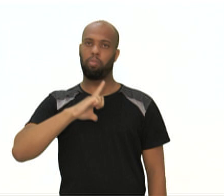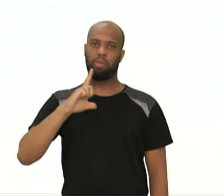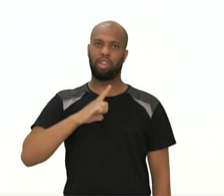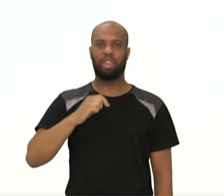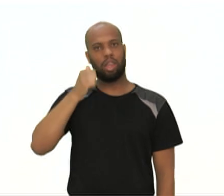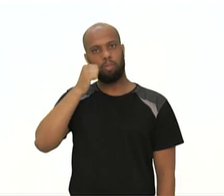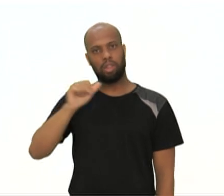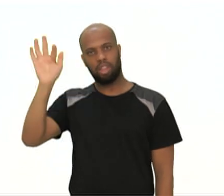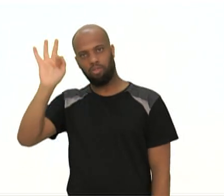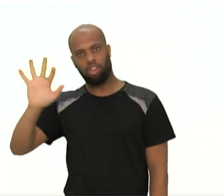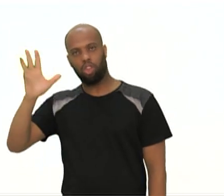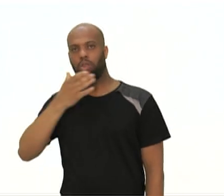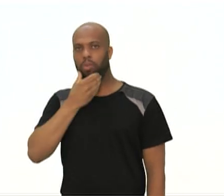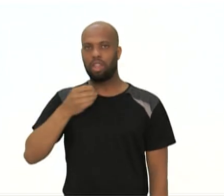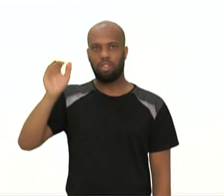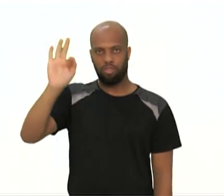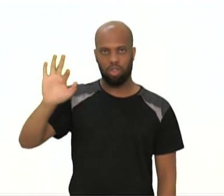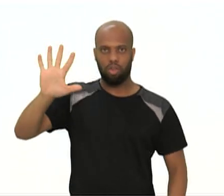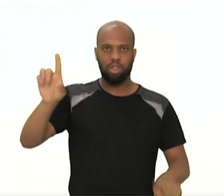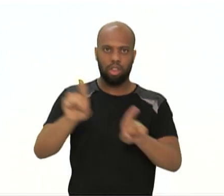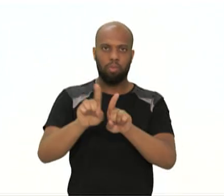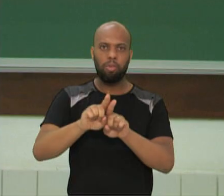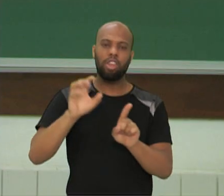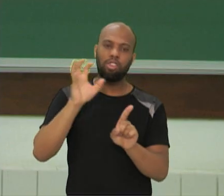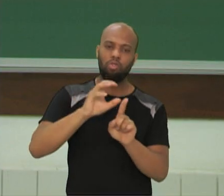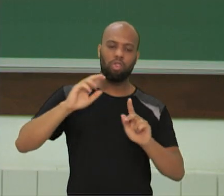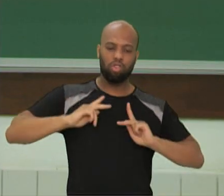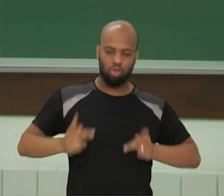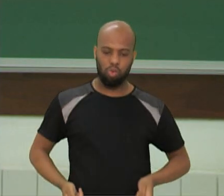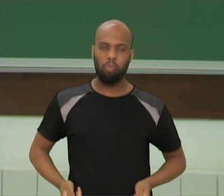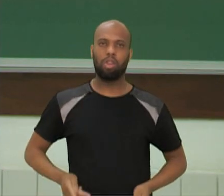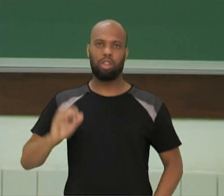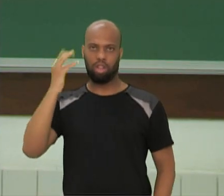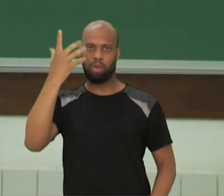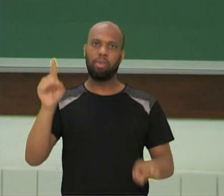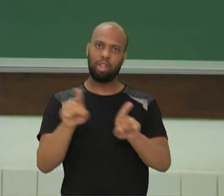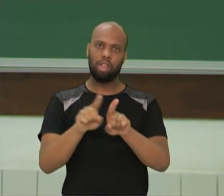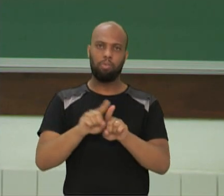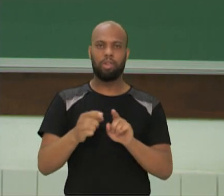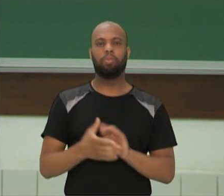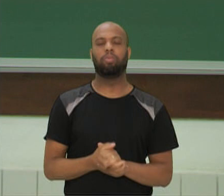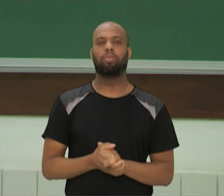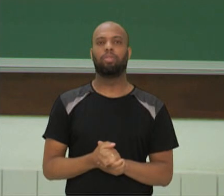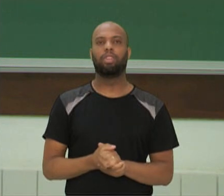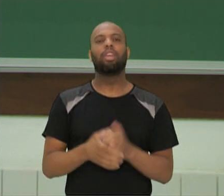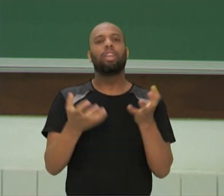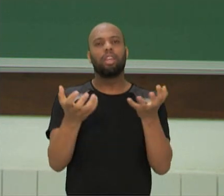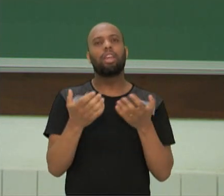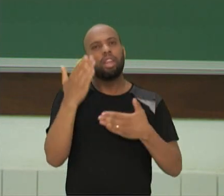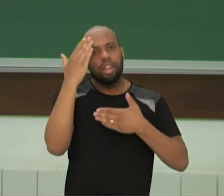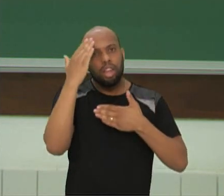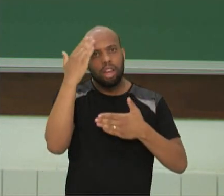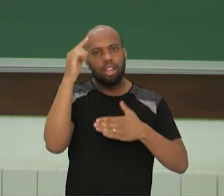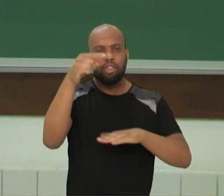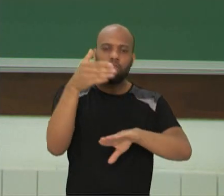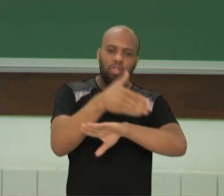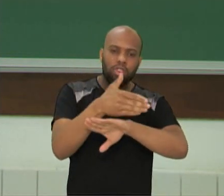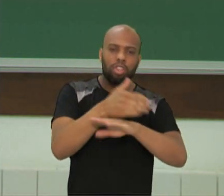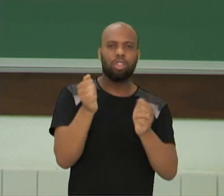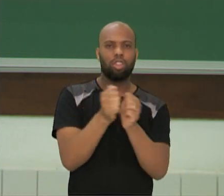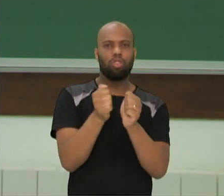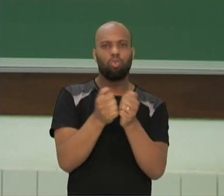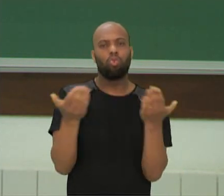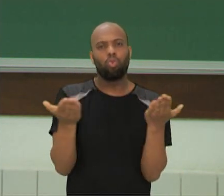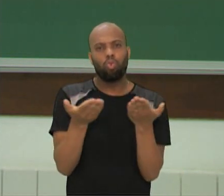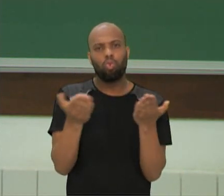e Laninha e a ação humana sobre o clima. Foram os conteúdos trabalhados na nossa aula de hoje. Quero muito agradecer a sua participação,